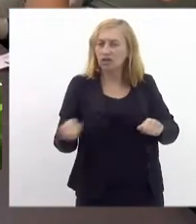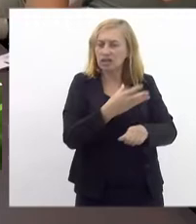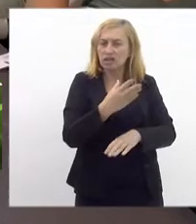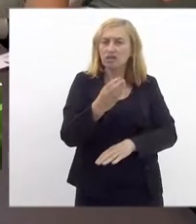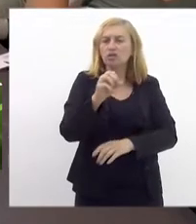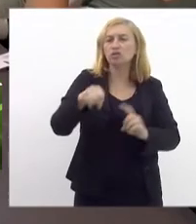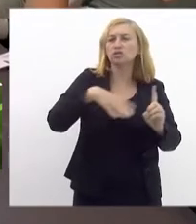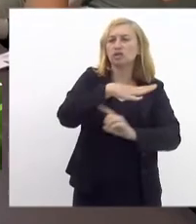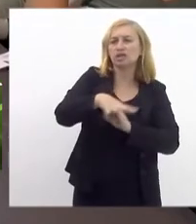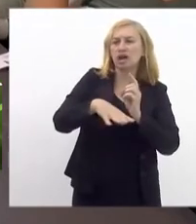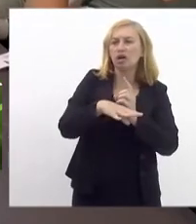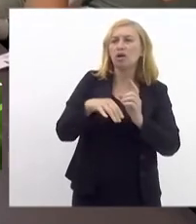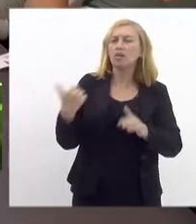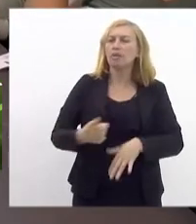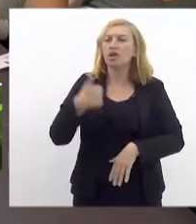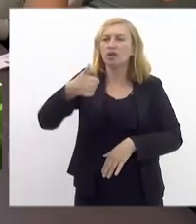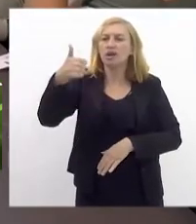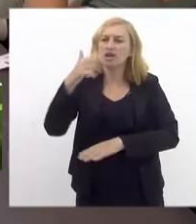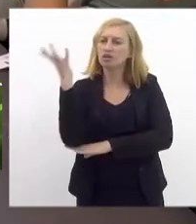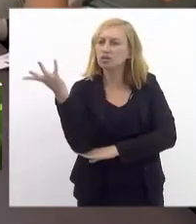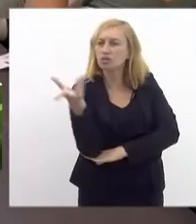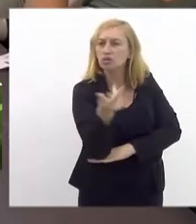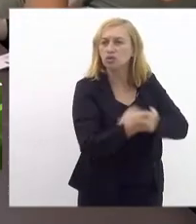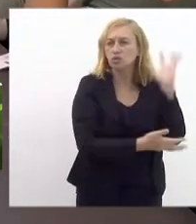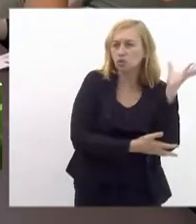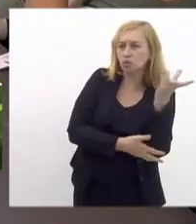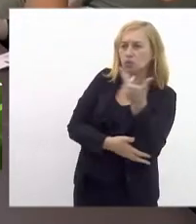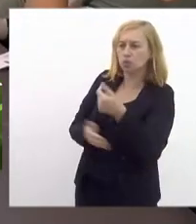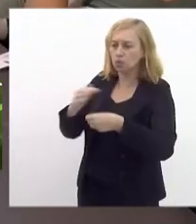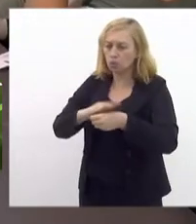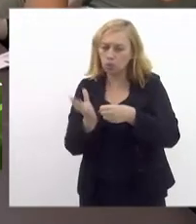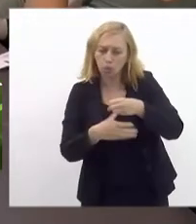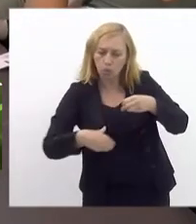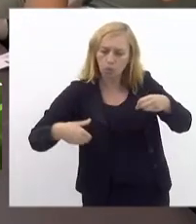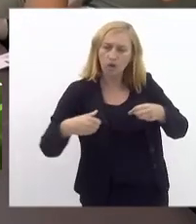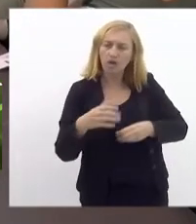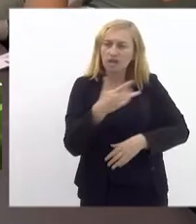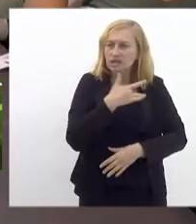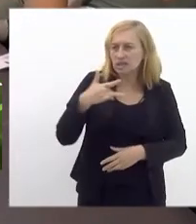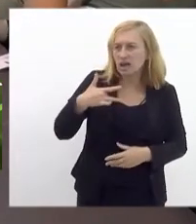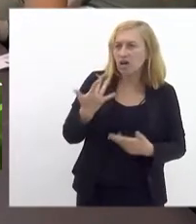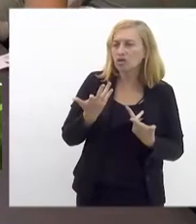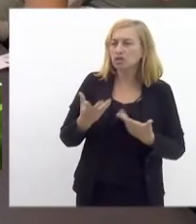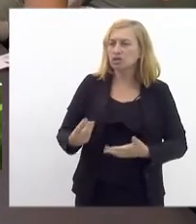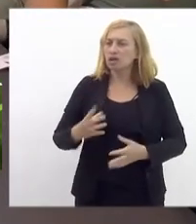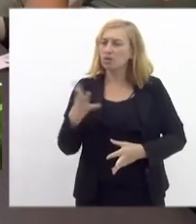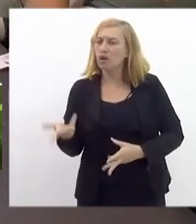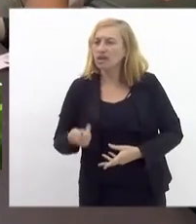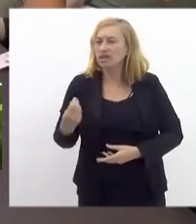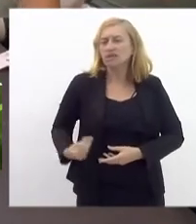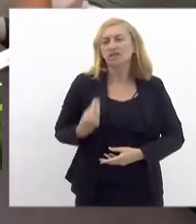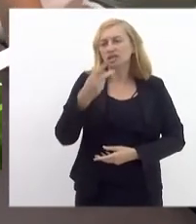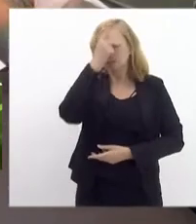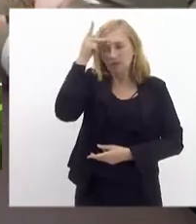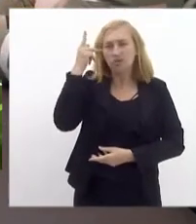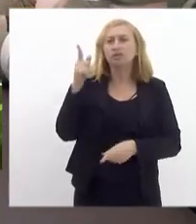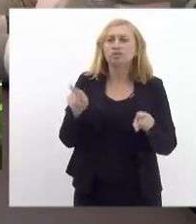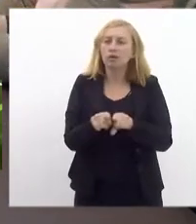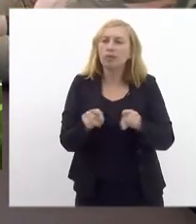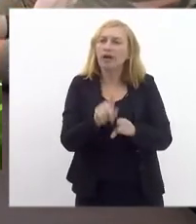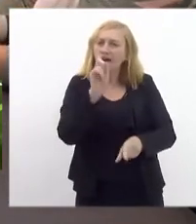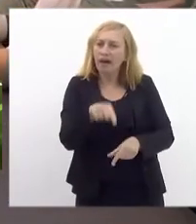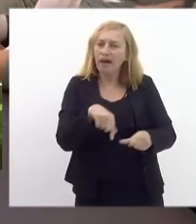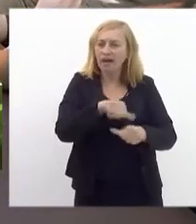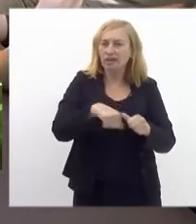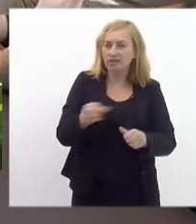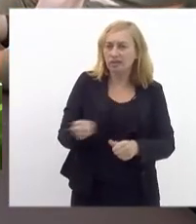também voltada para a melhoria do meio ambiente, do saneamento, da educação, da saúde, das condições de vida das pessoas. Então, isso também é inovação. E